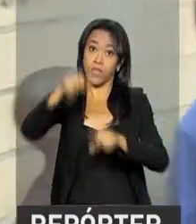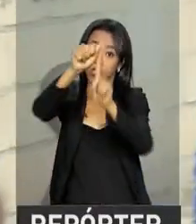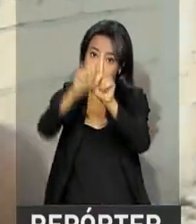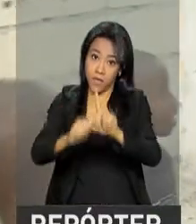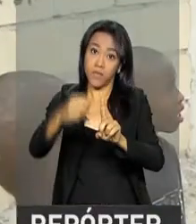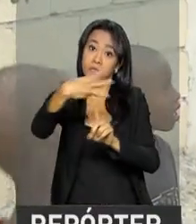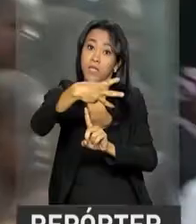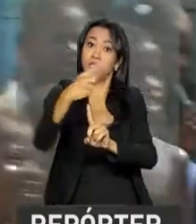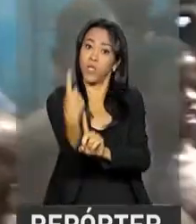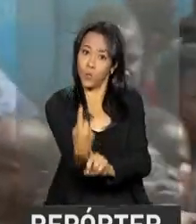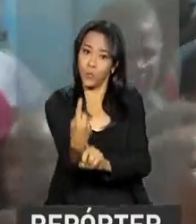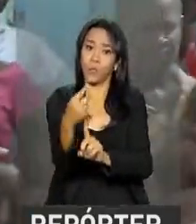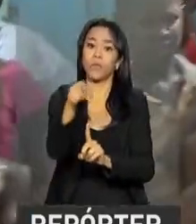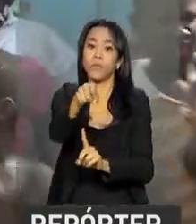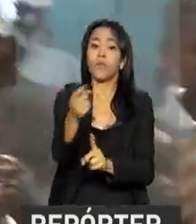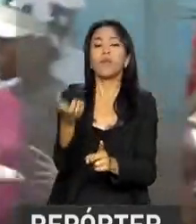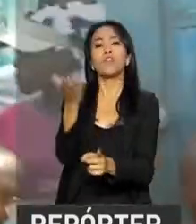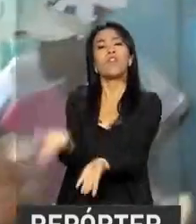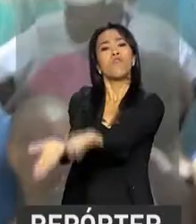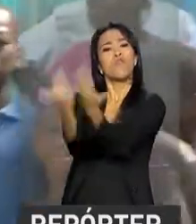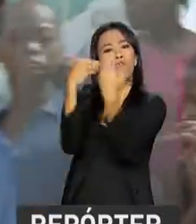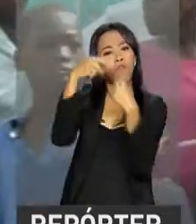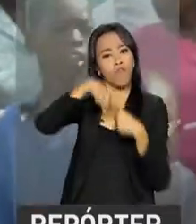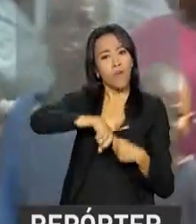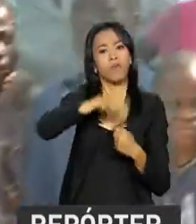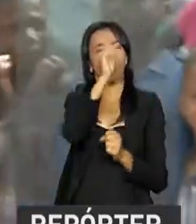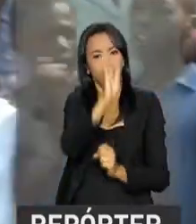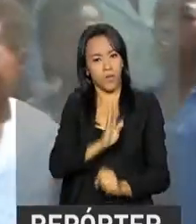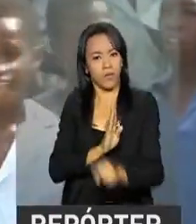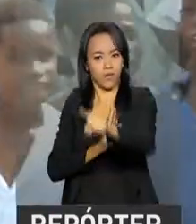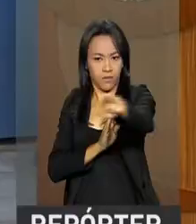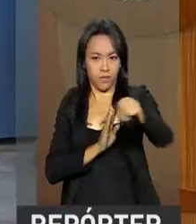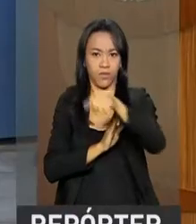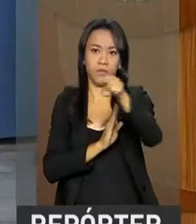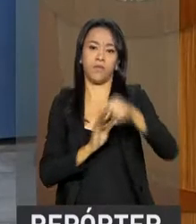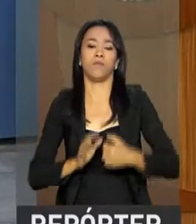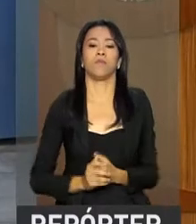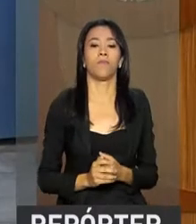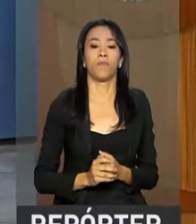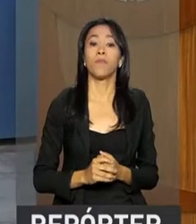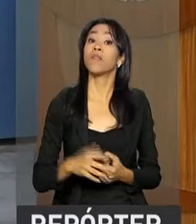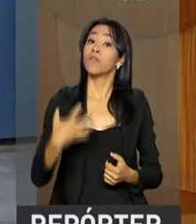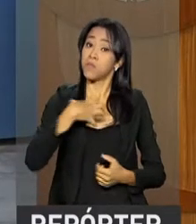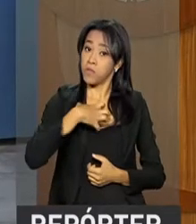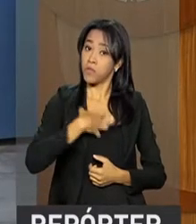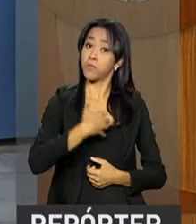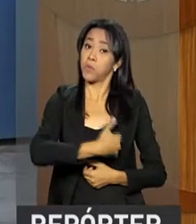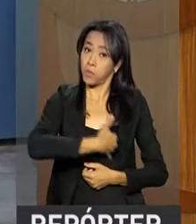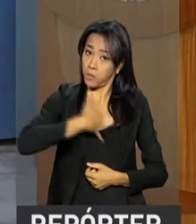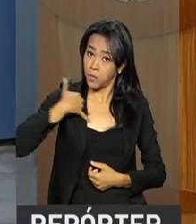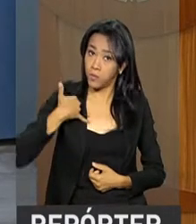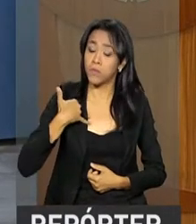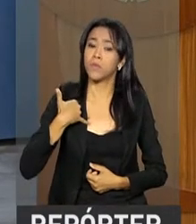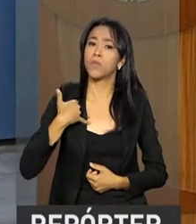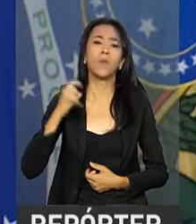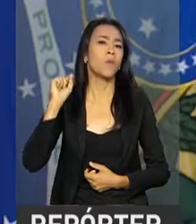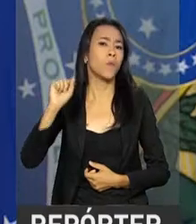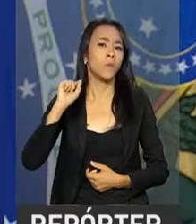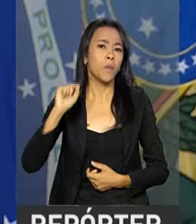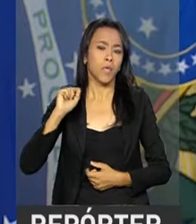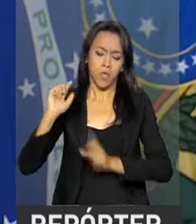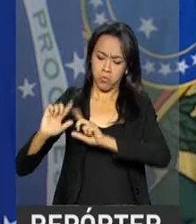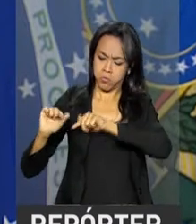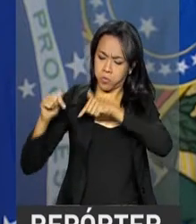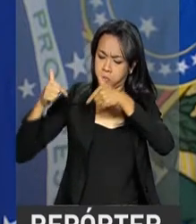com a retirada do contingente brasileiro do país caribenho é motivo de orgulho o desempenho de